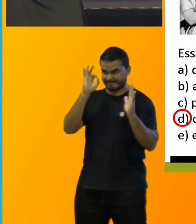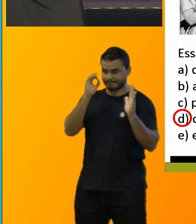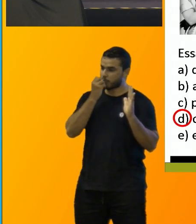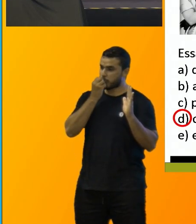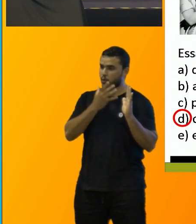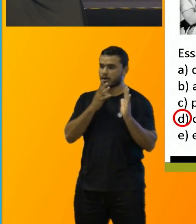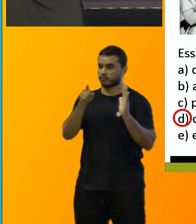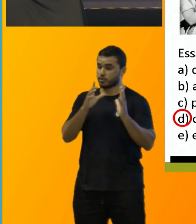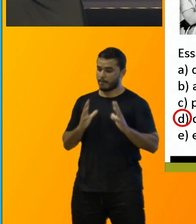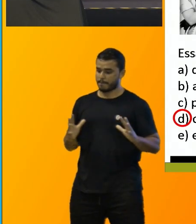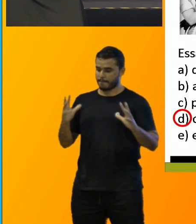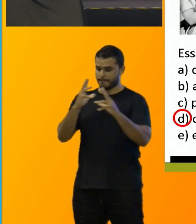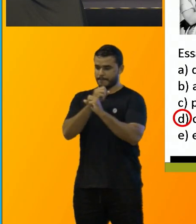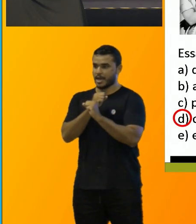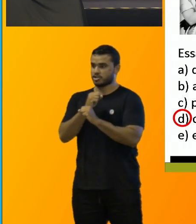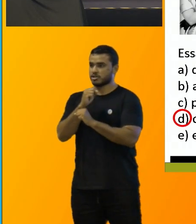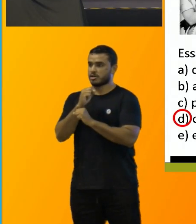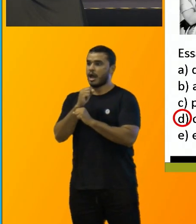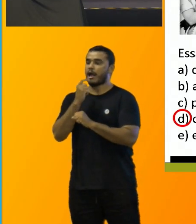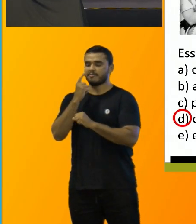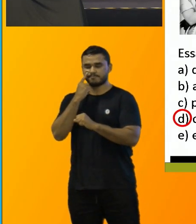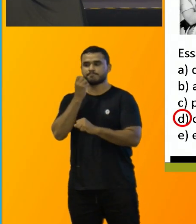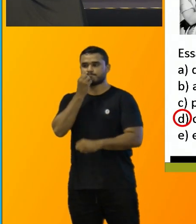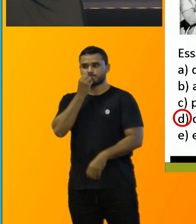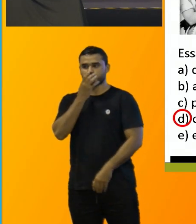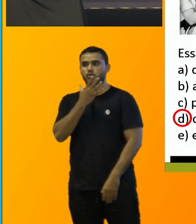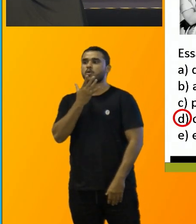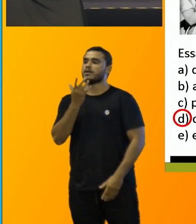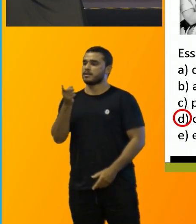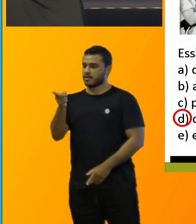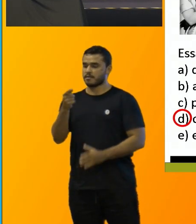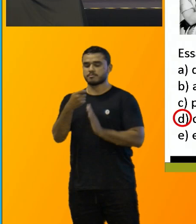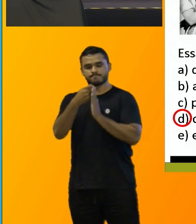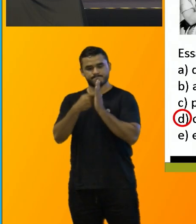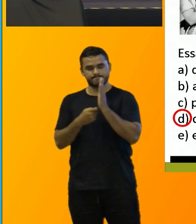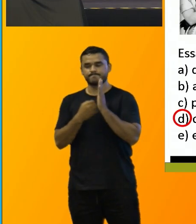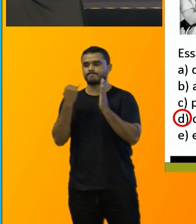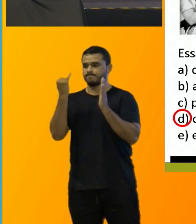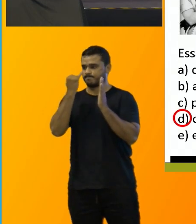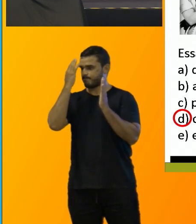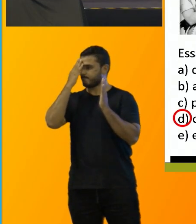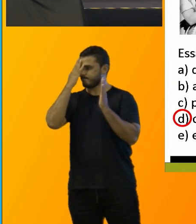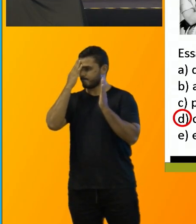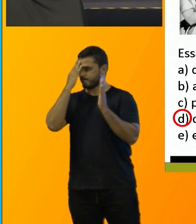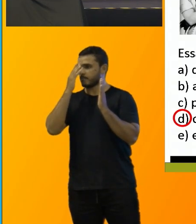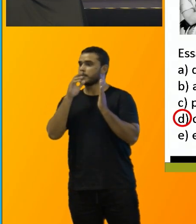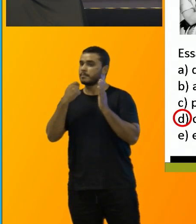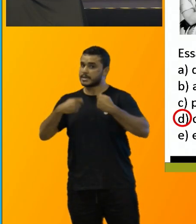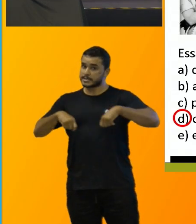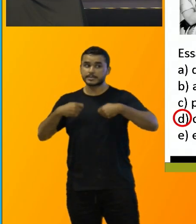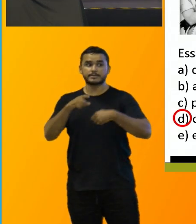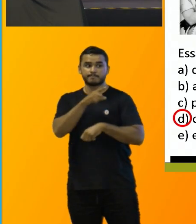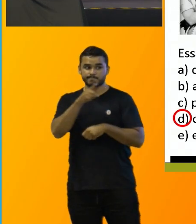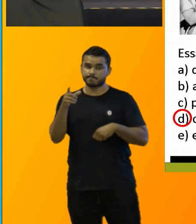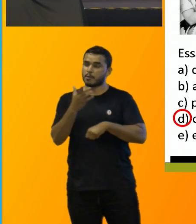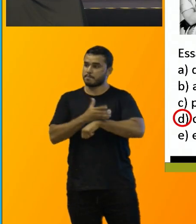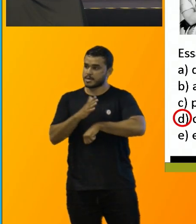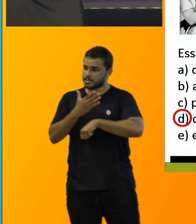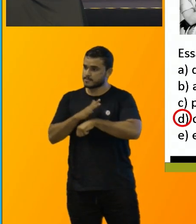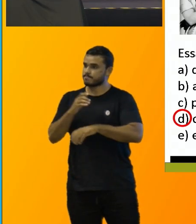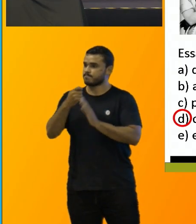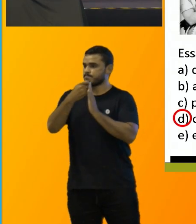INEP. Escrever uma boa redação é fundamental para aumentar a sua